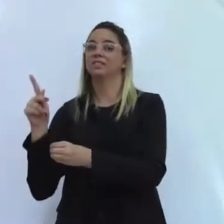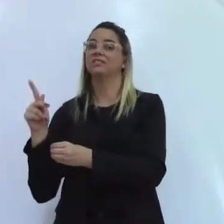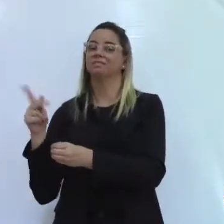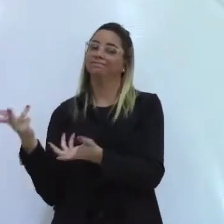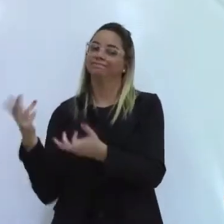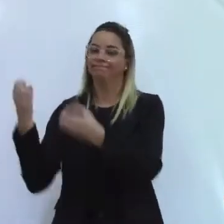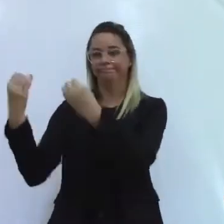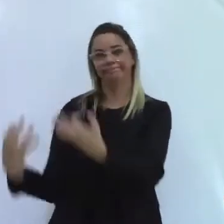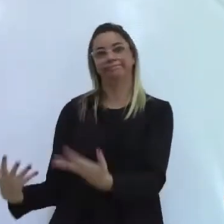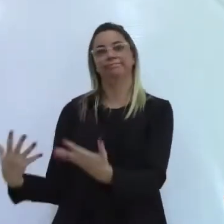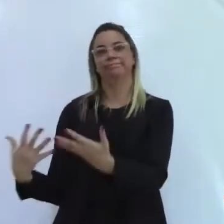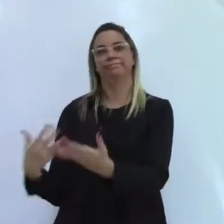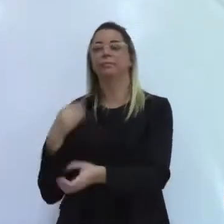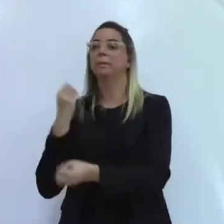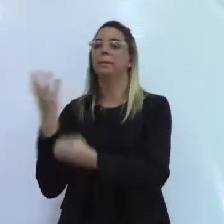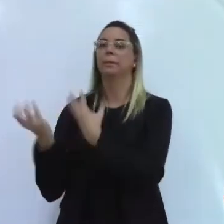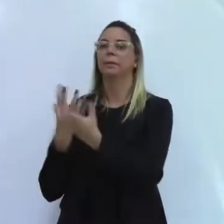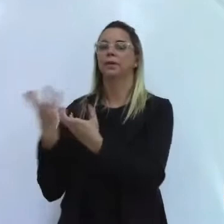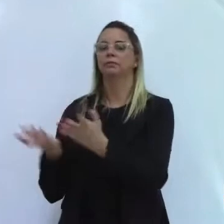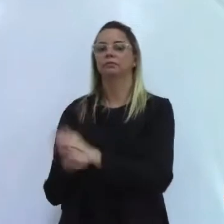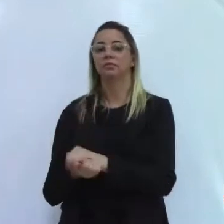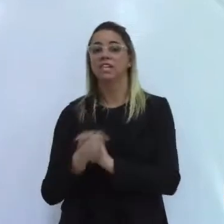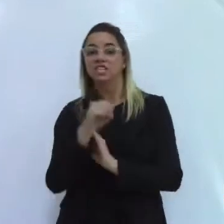Se vocês chegarem no parque de exposição,